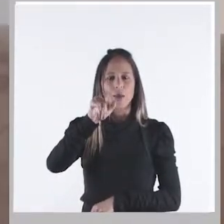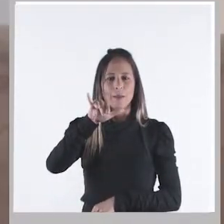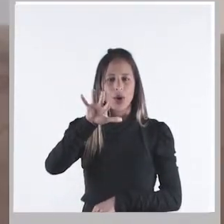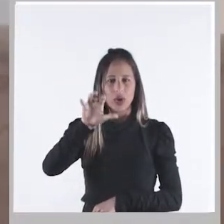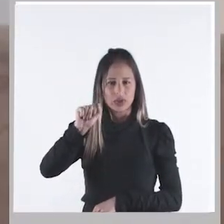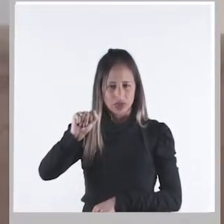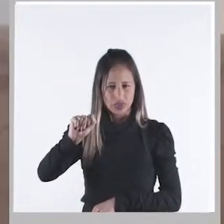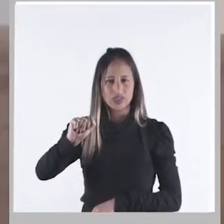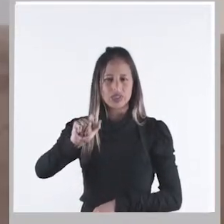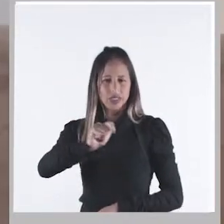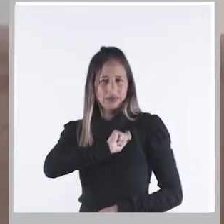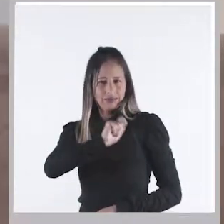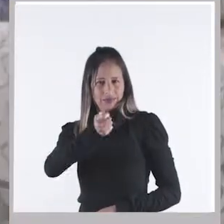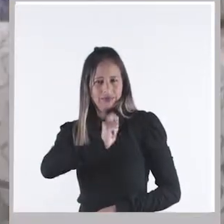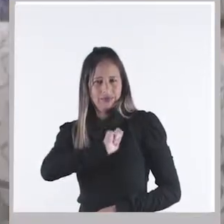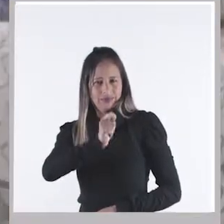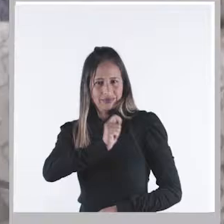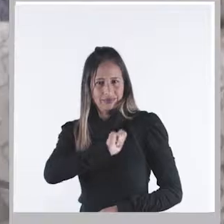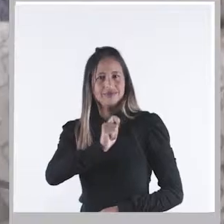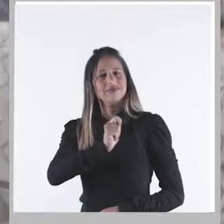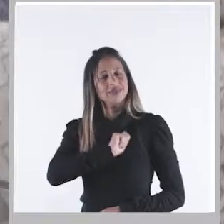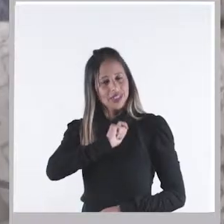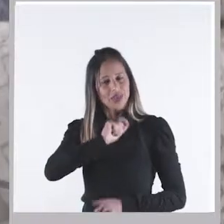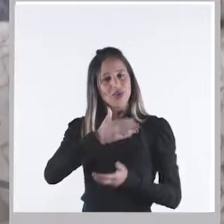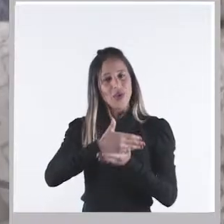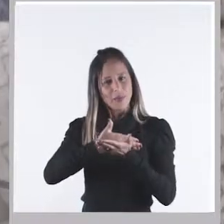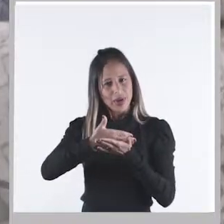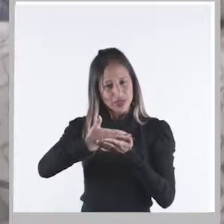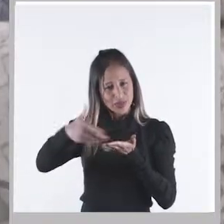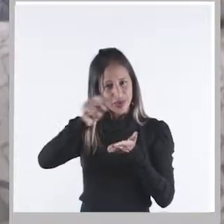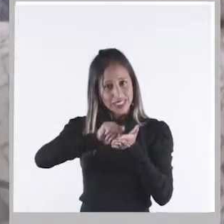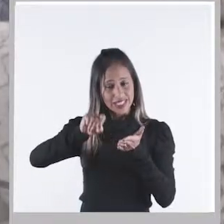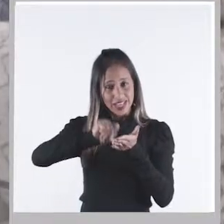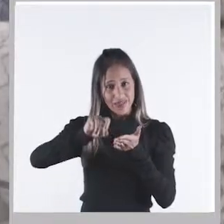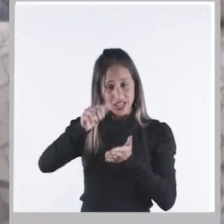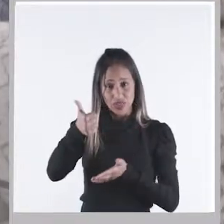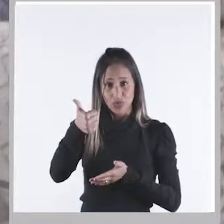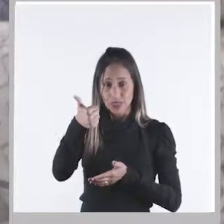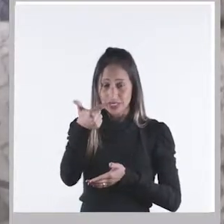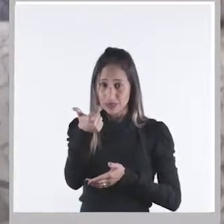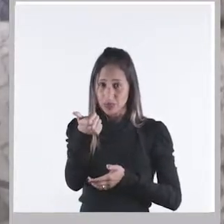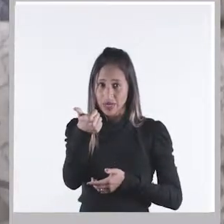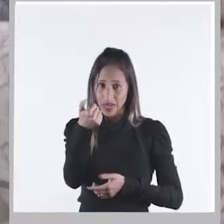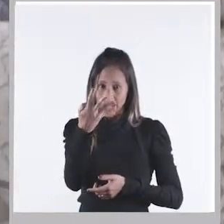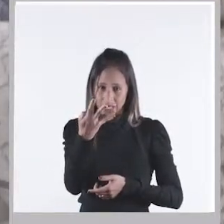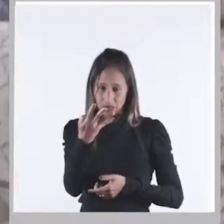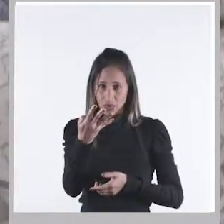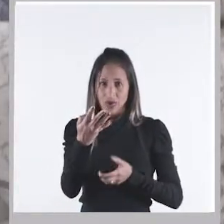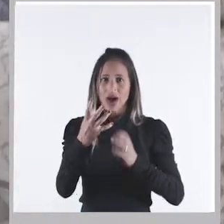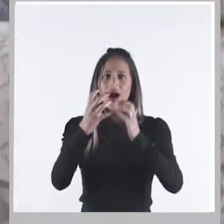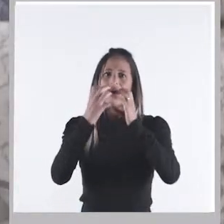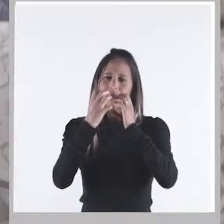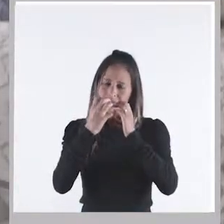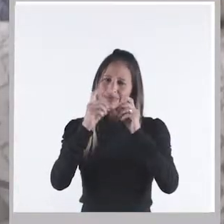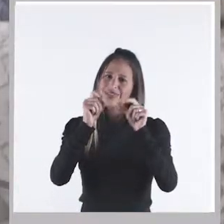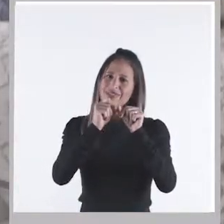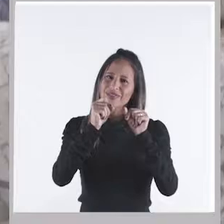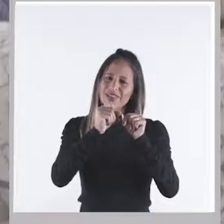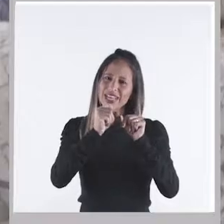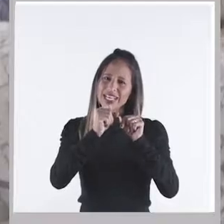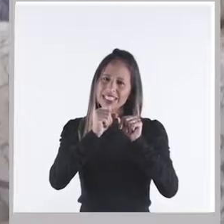escrever em 2014, quando ela voltou do estágio doutoral sanduíche que ela fez